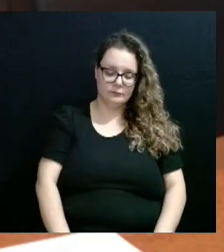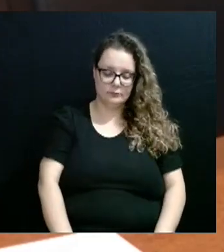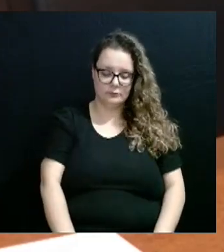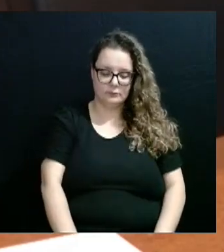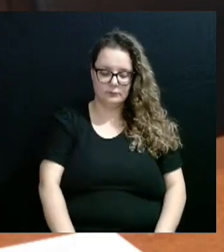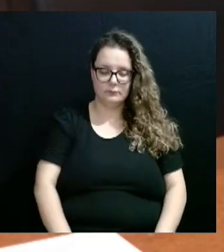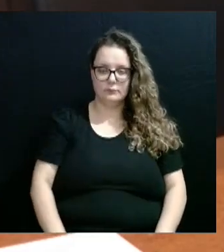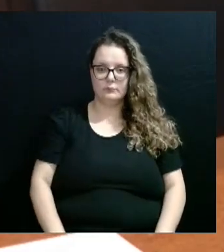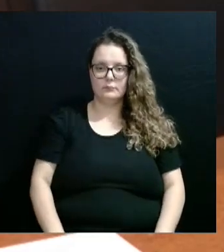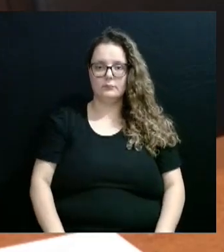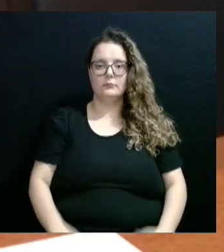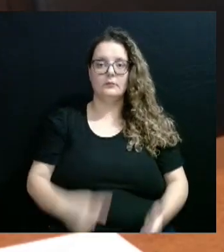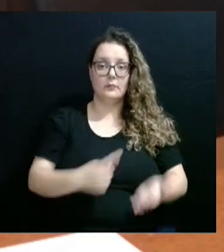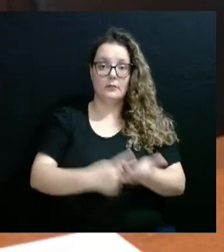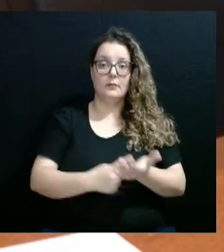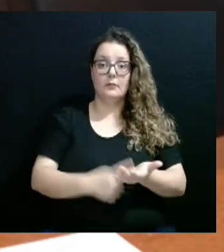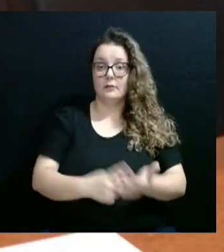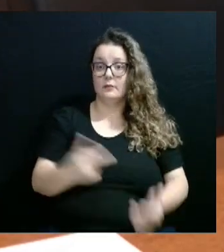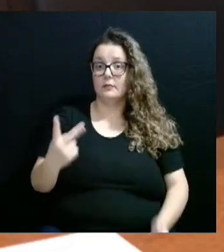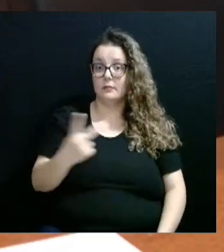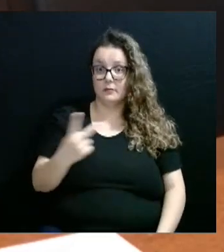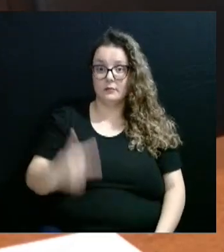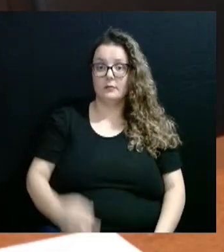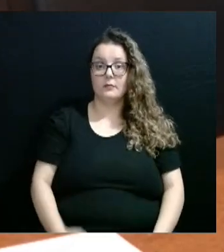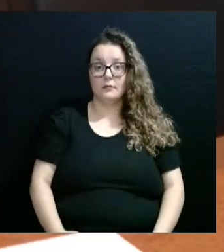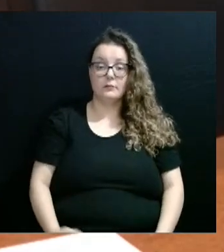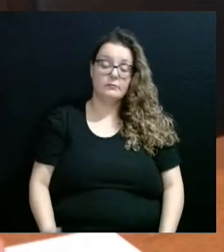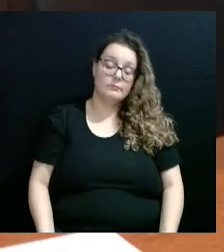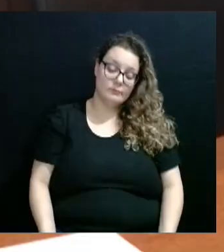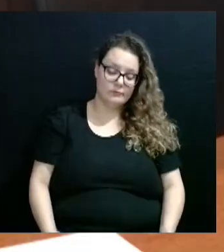as duas agendas, né, mas,